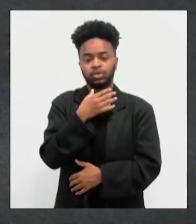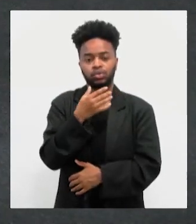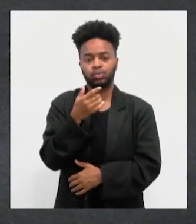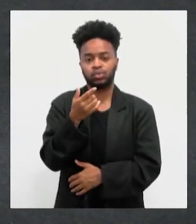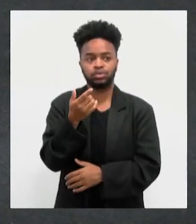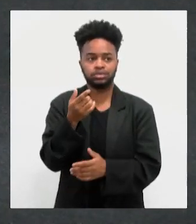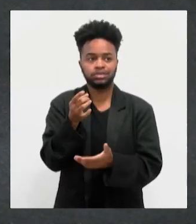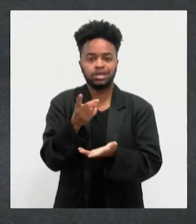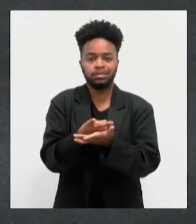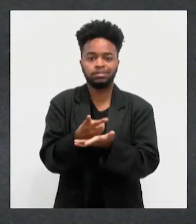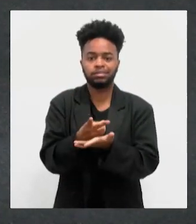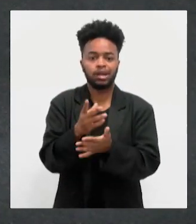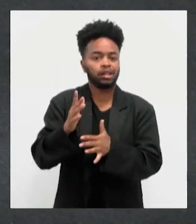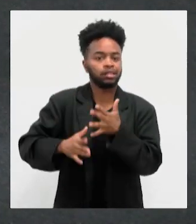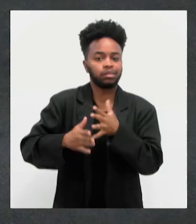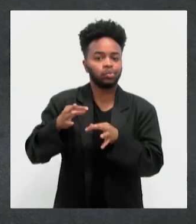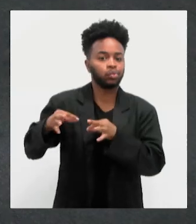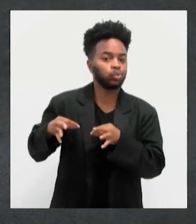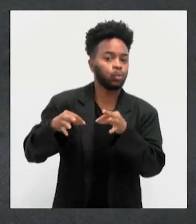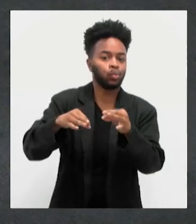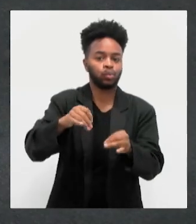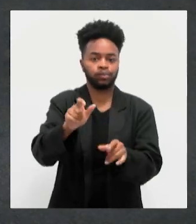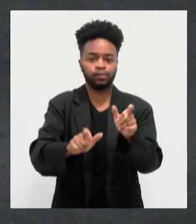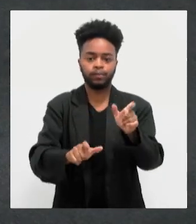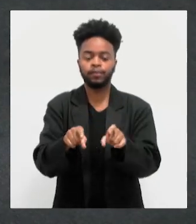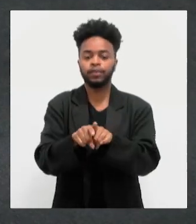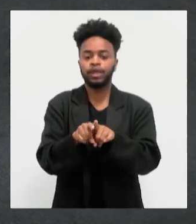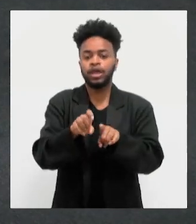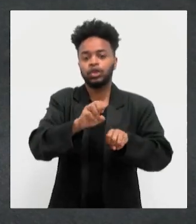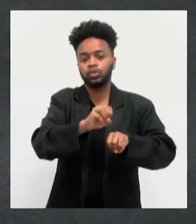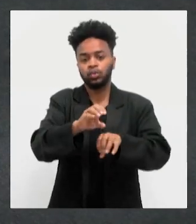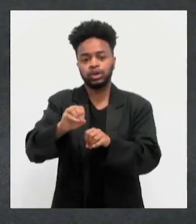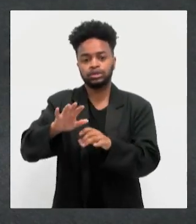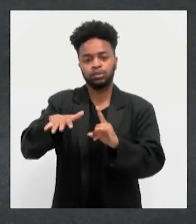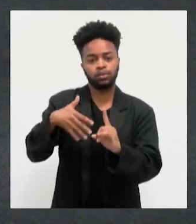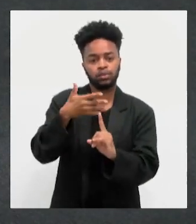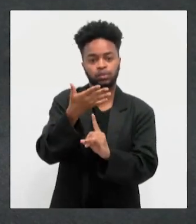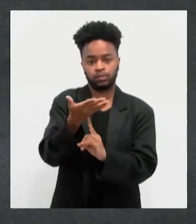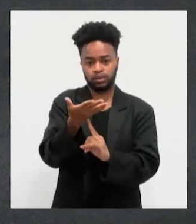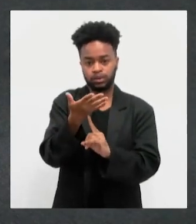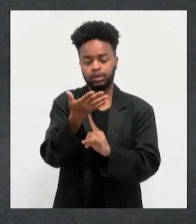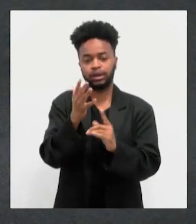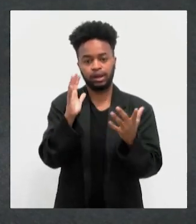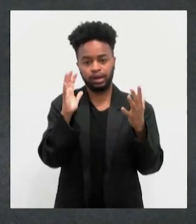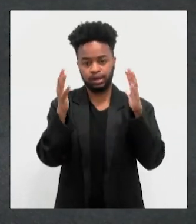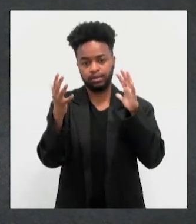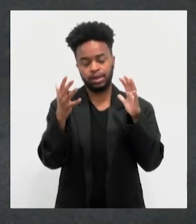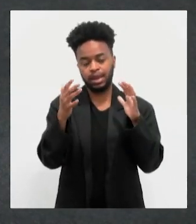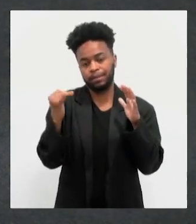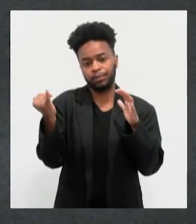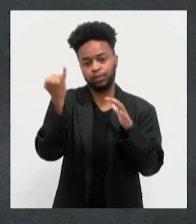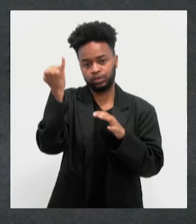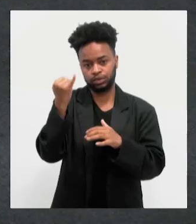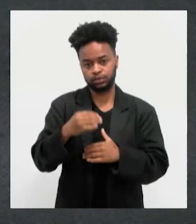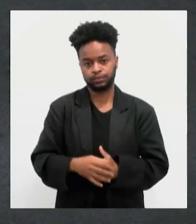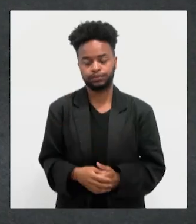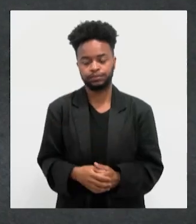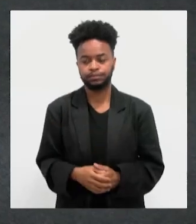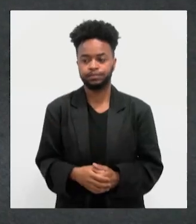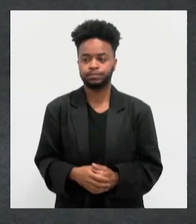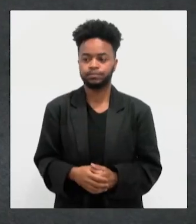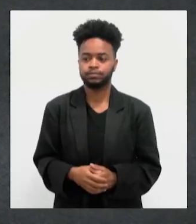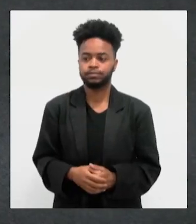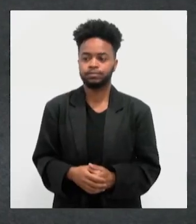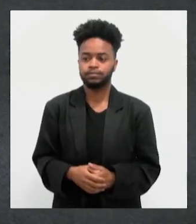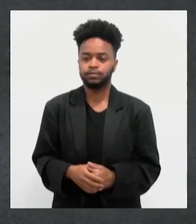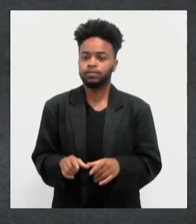das suas consequências, a educação climática ela é uma questão imperativa. E dizer